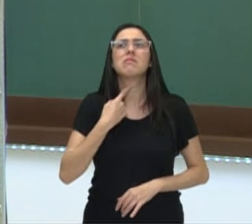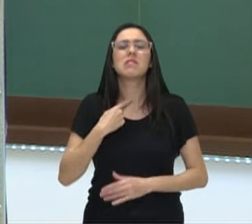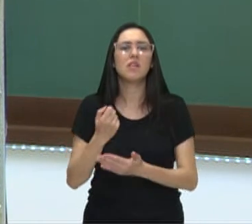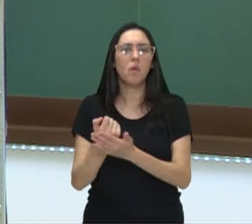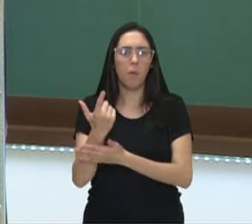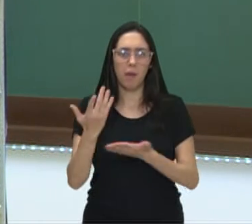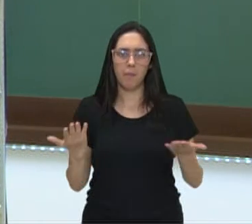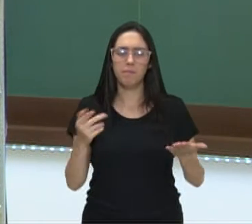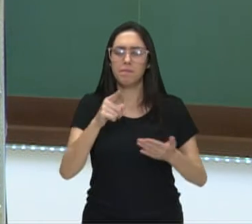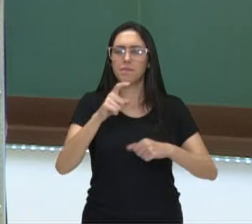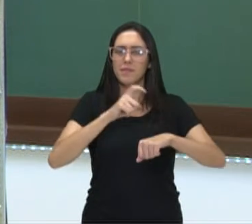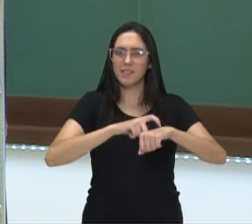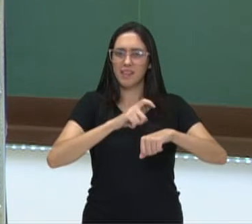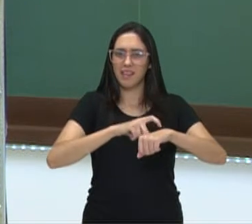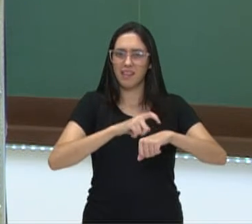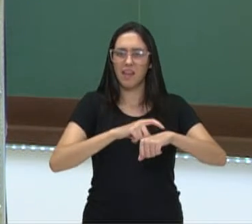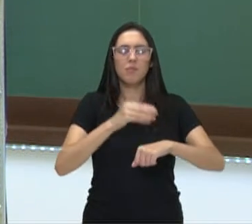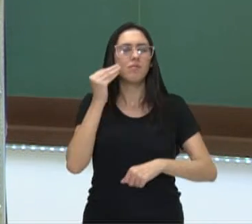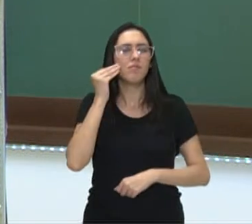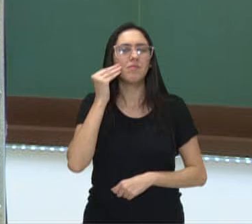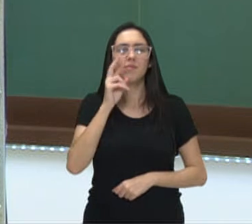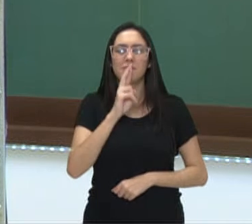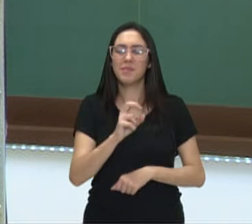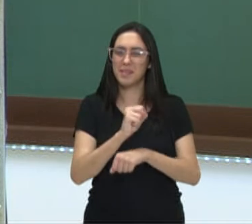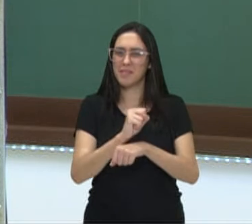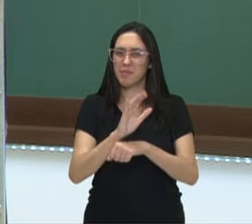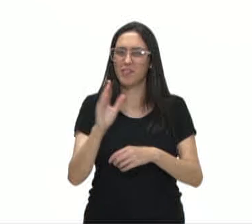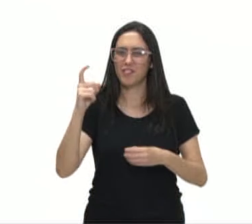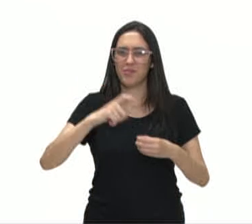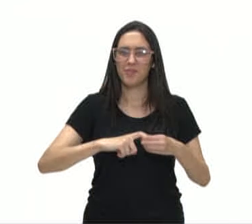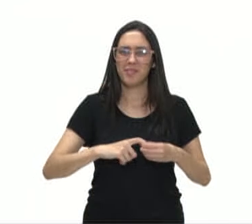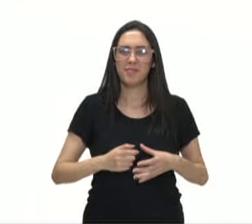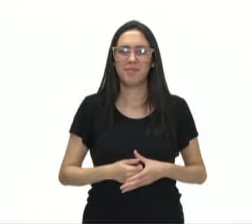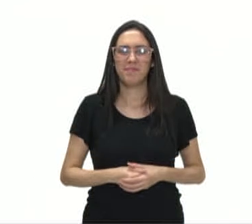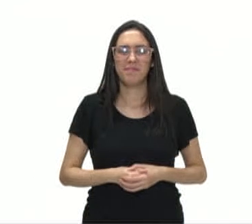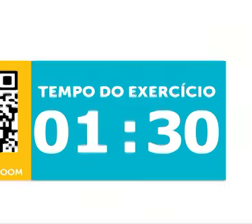O tempo vai aparecer aqui na tela e a gente está aguardando você.